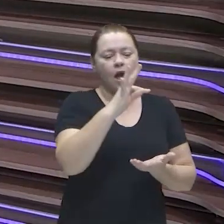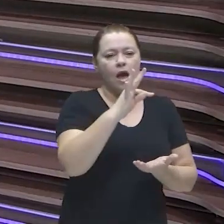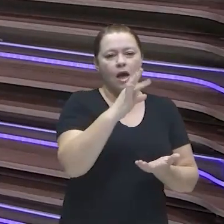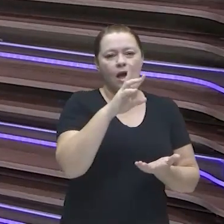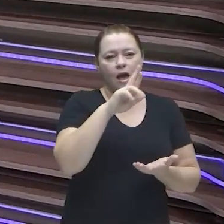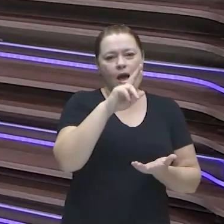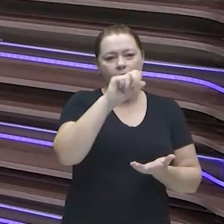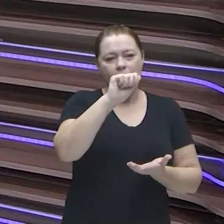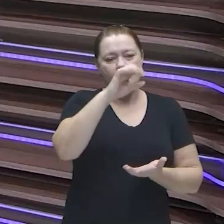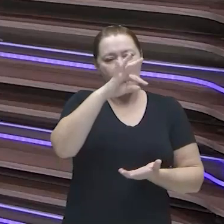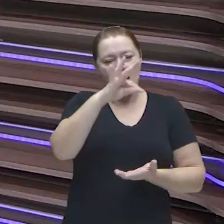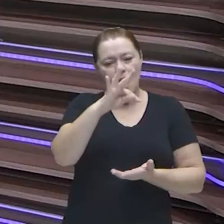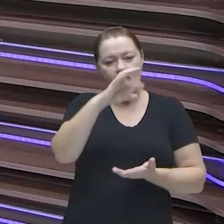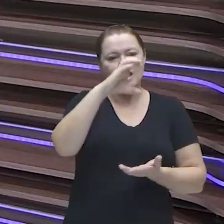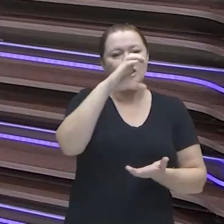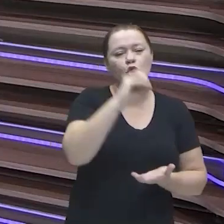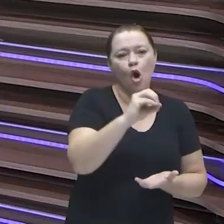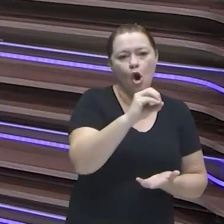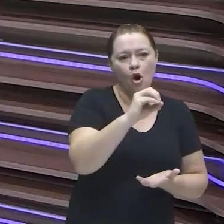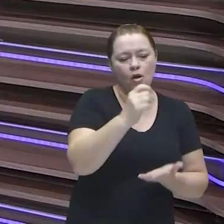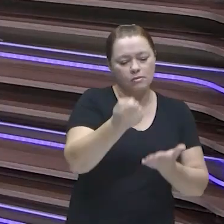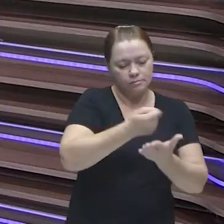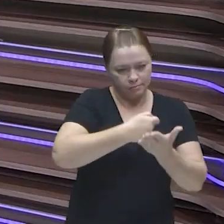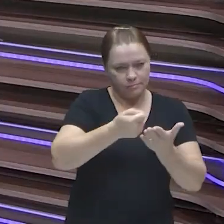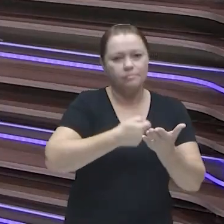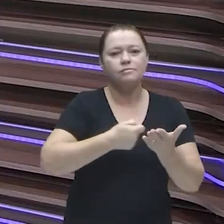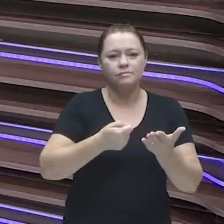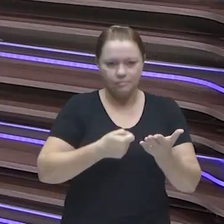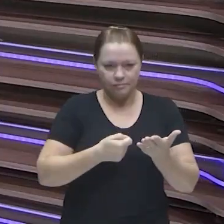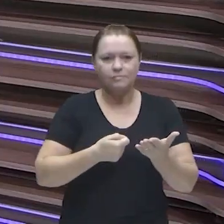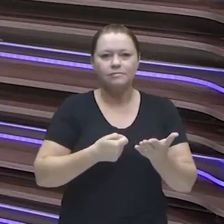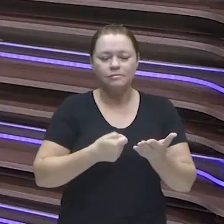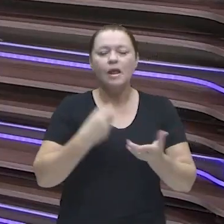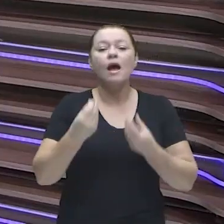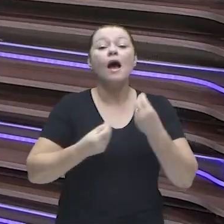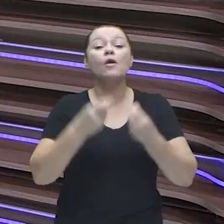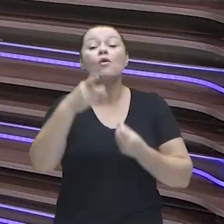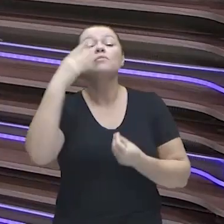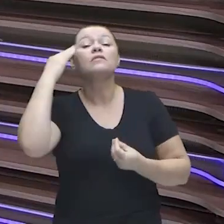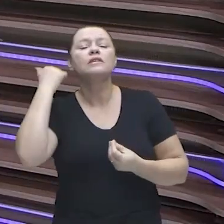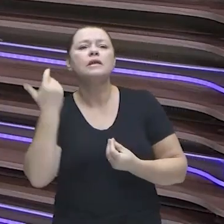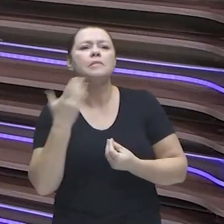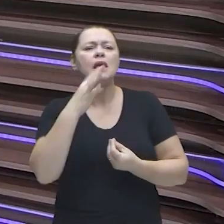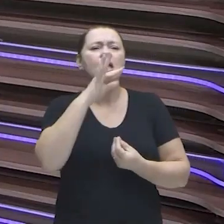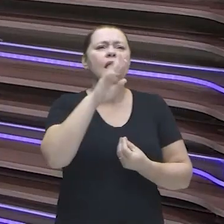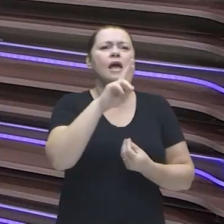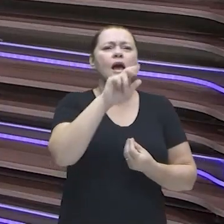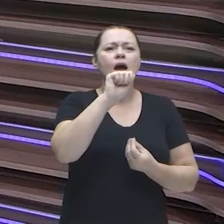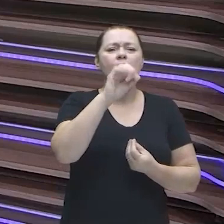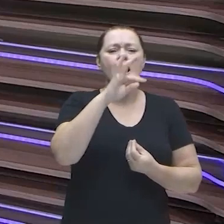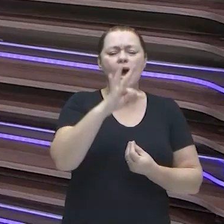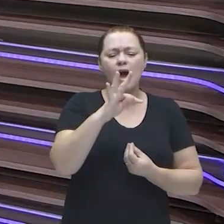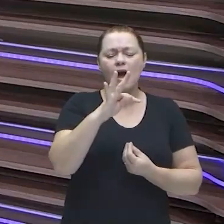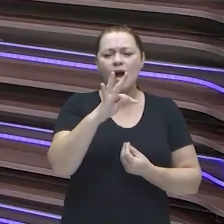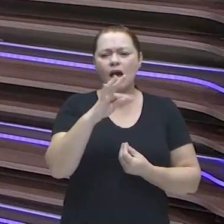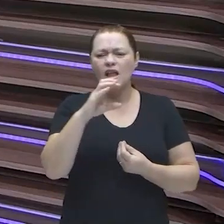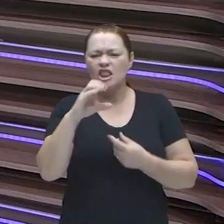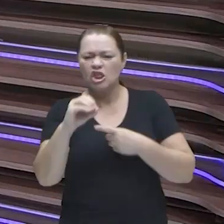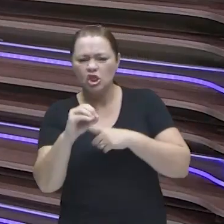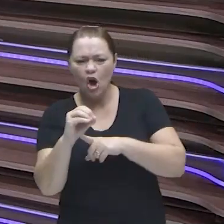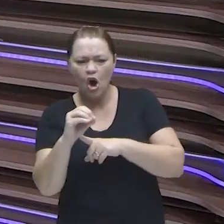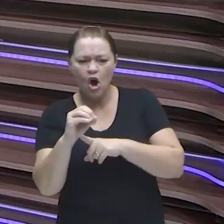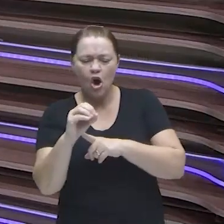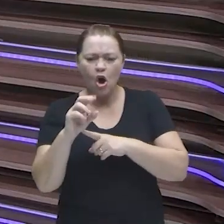rato. Eu vou falar rato. Vocês saberiam que é com O ou com U? É com O, porque